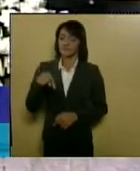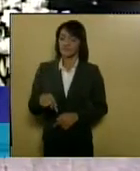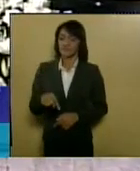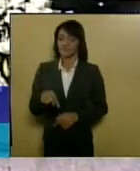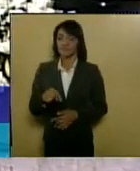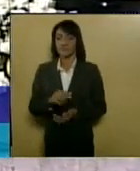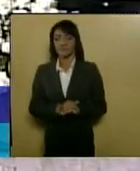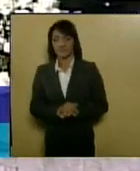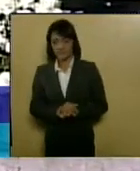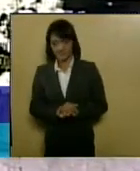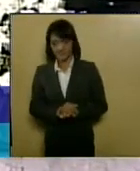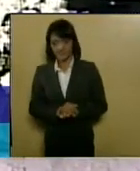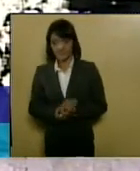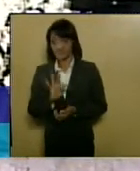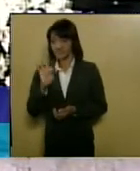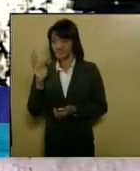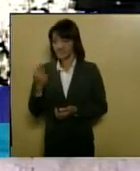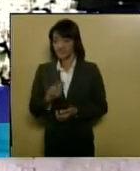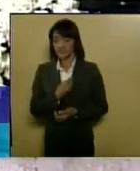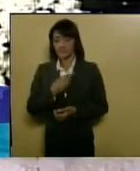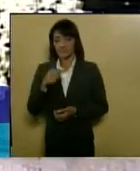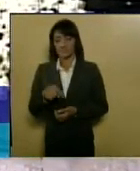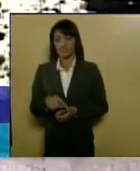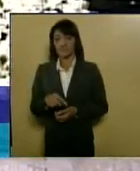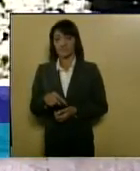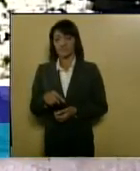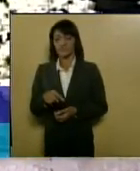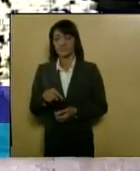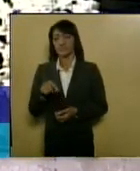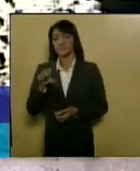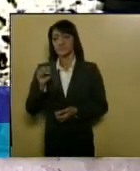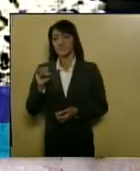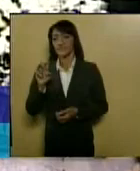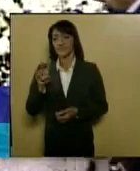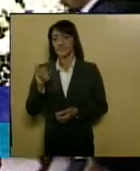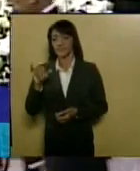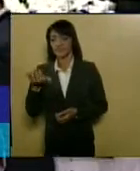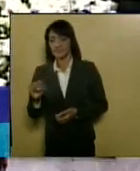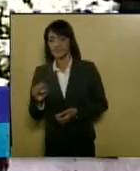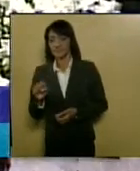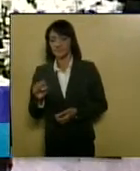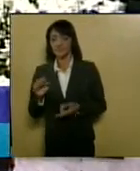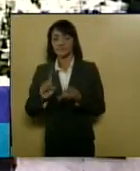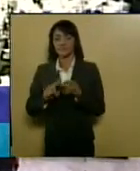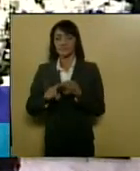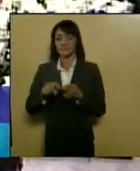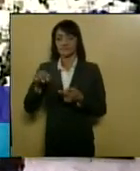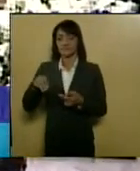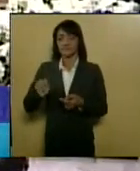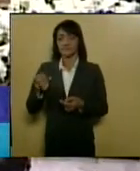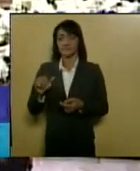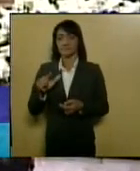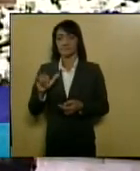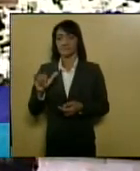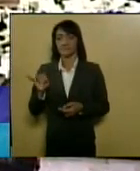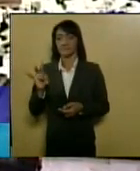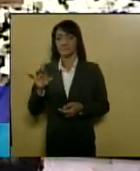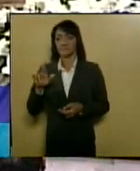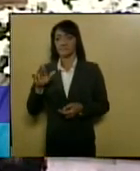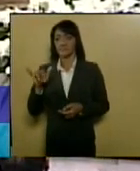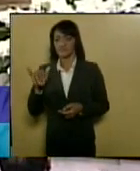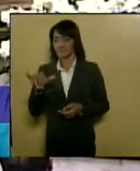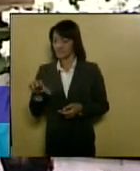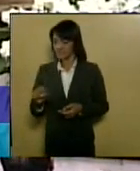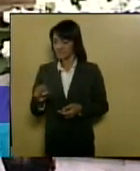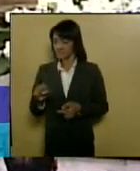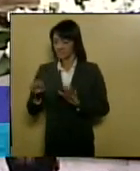de coração, civis e militares, moradores desse imenso estado da federação. Já no